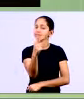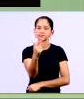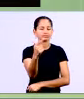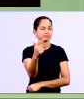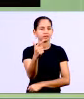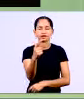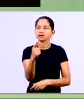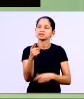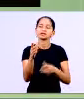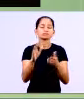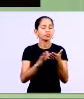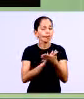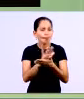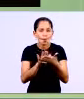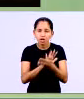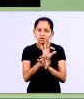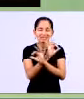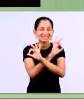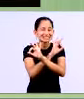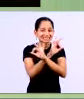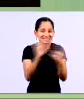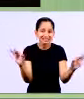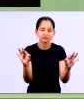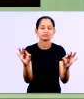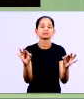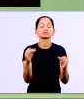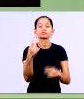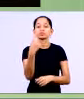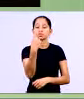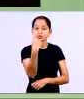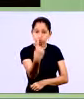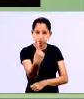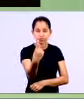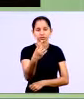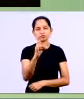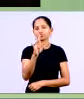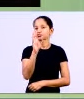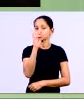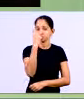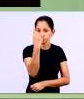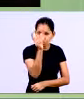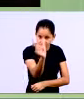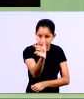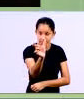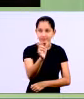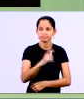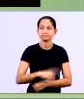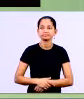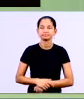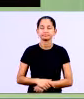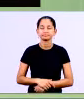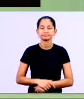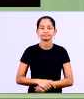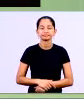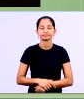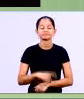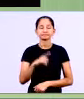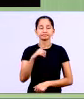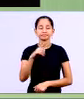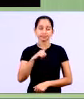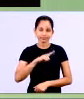que da língua portuguesa, com uma exceção. Qual é a exceção, professora Tayane? Nós temos aqui a exceção